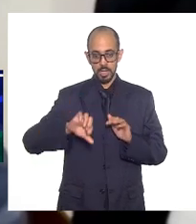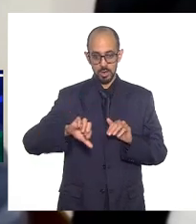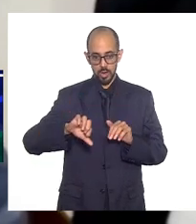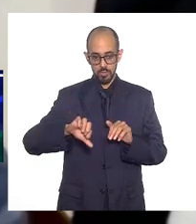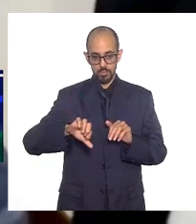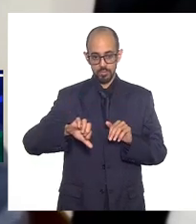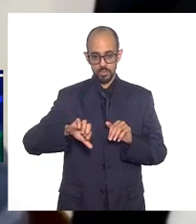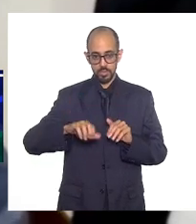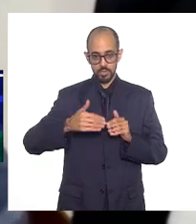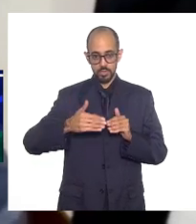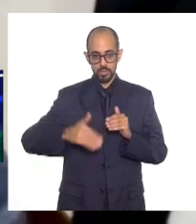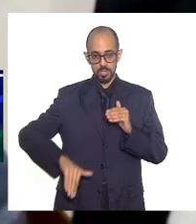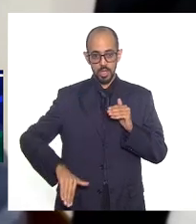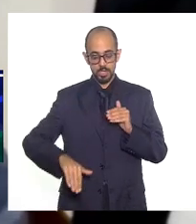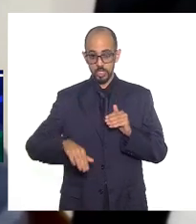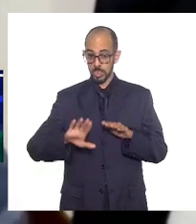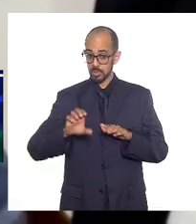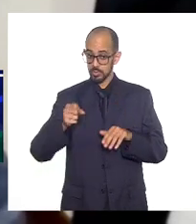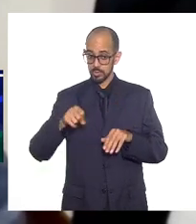estão, rejeitado.